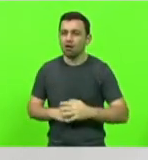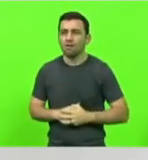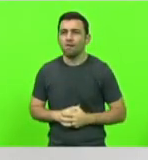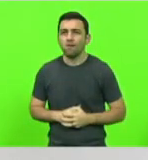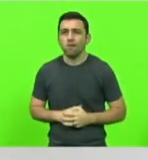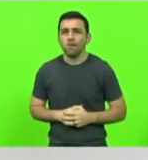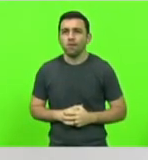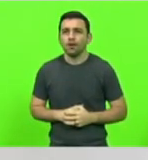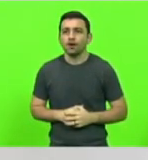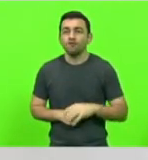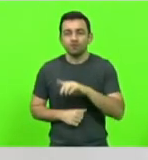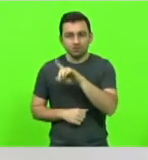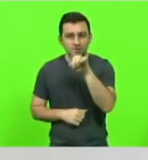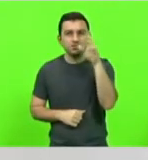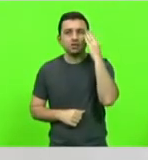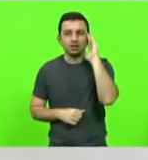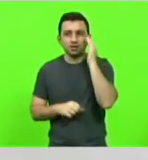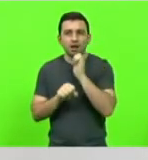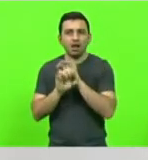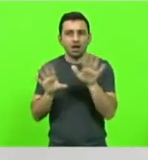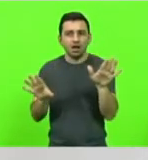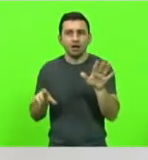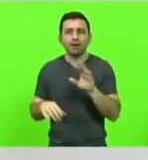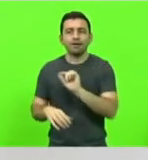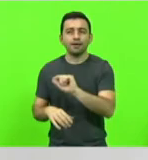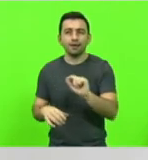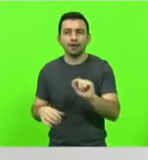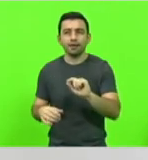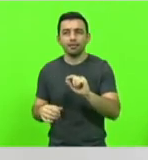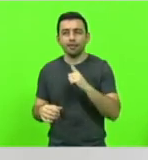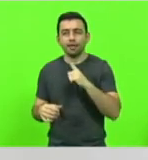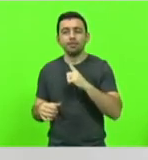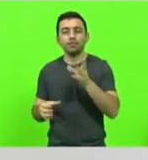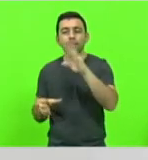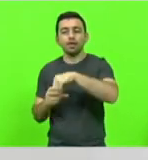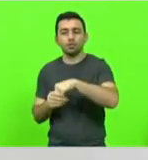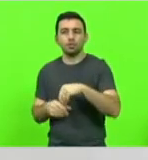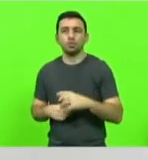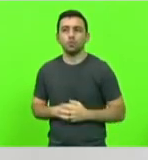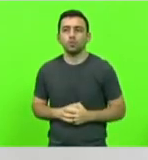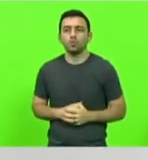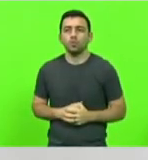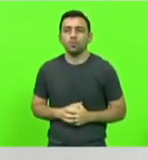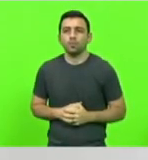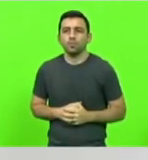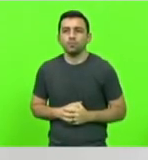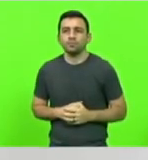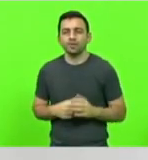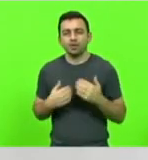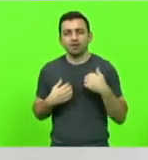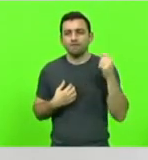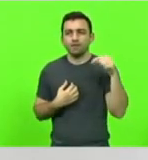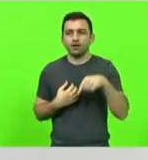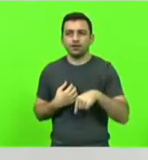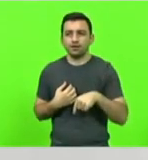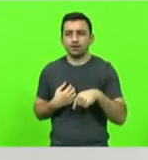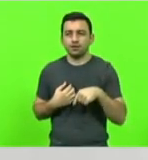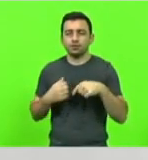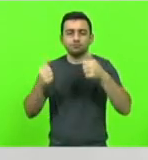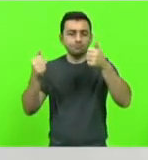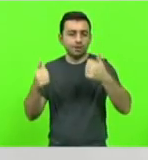Para o bom entendedor, já sabe quem que vai ser o recheio dessa cela. Bom, mas não foi para isso que eu vim falar aqui. Vim falar que